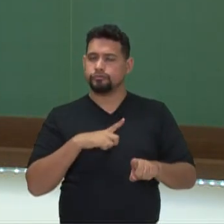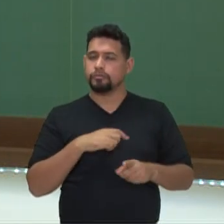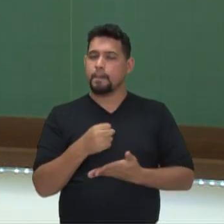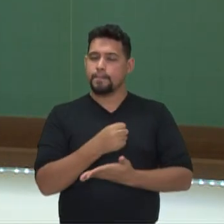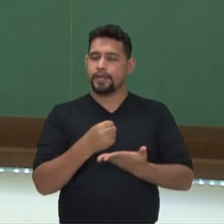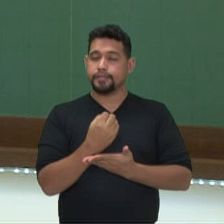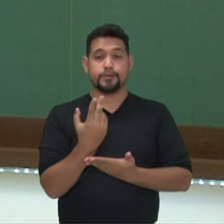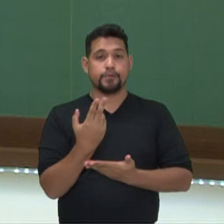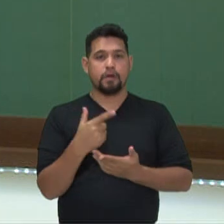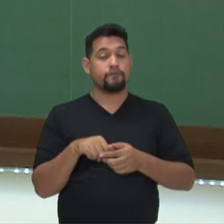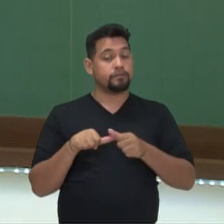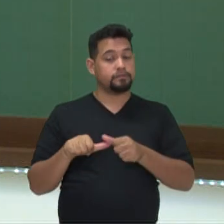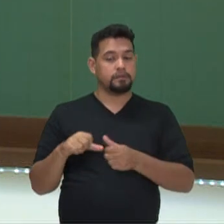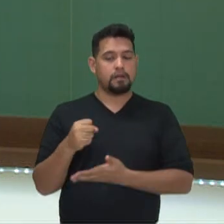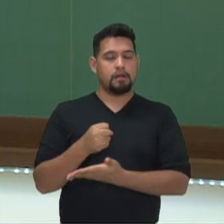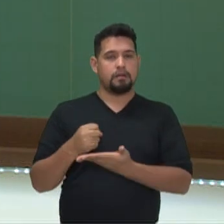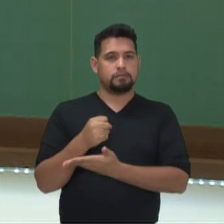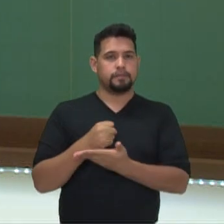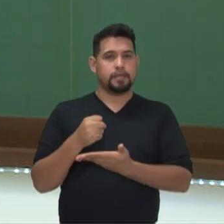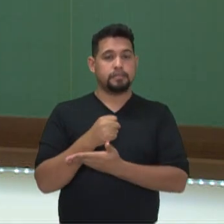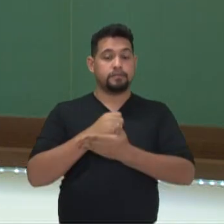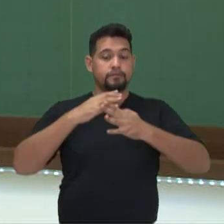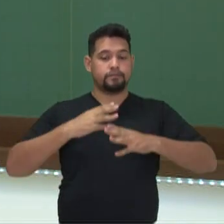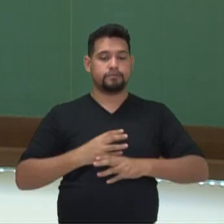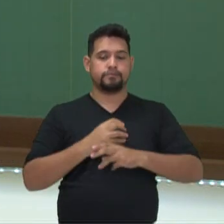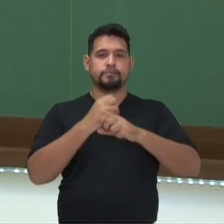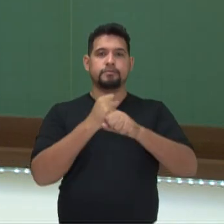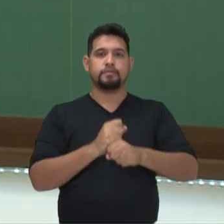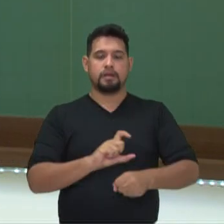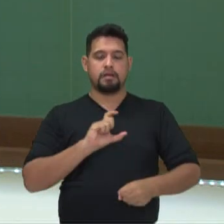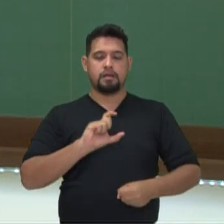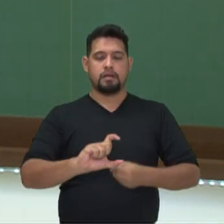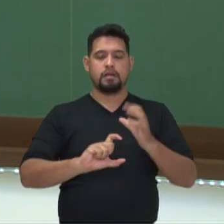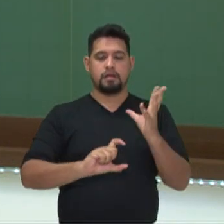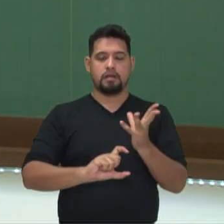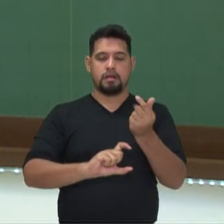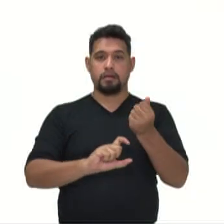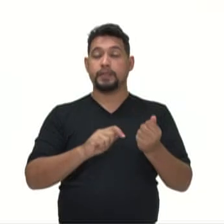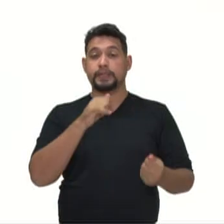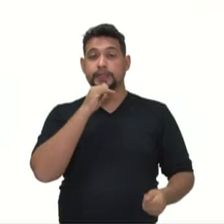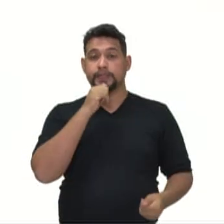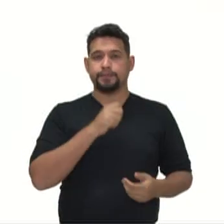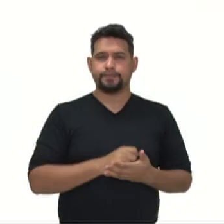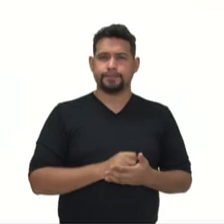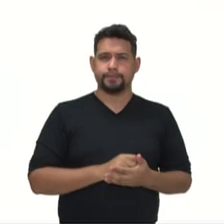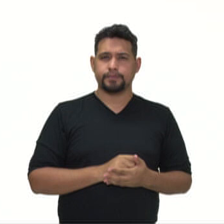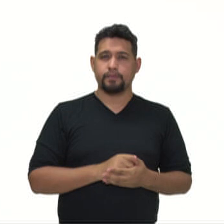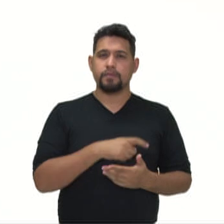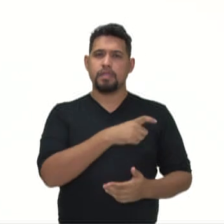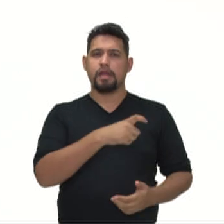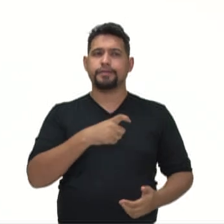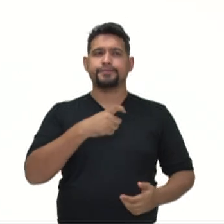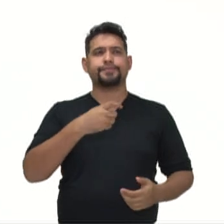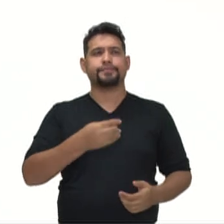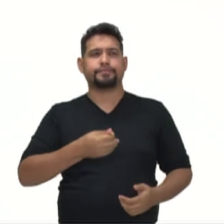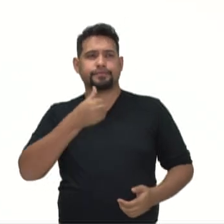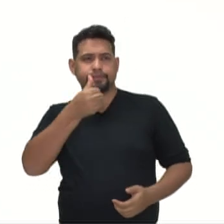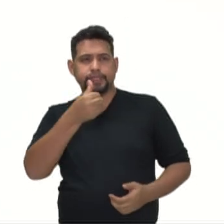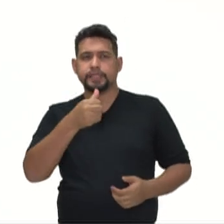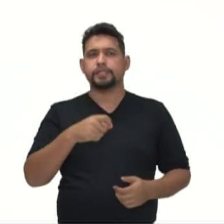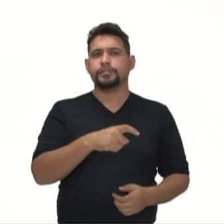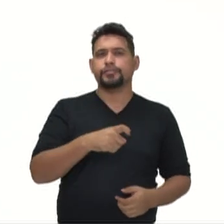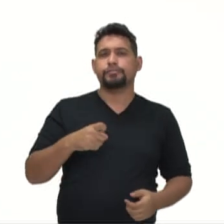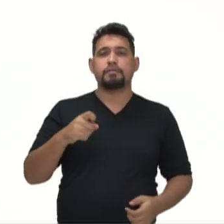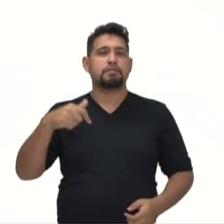vou conservar a base e vou somar os expoentes. Então, x elevado à sexta potência vezes x elevado